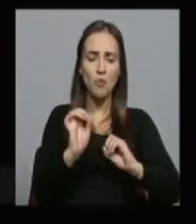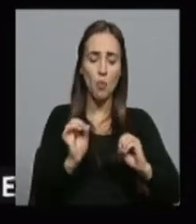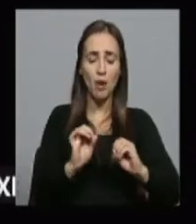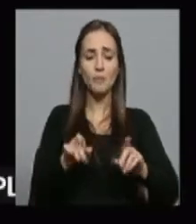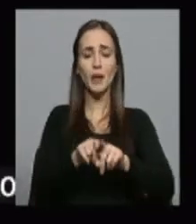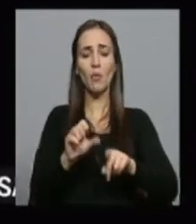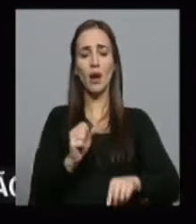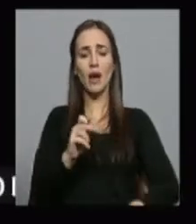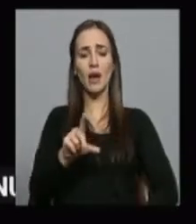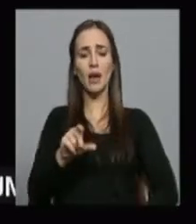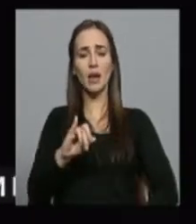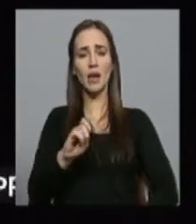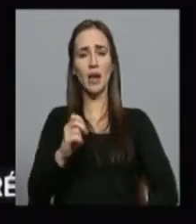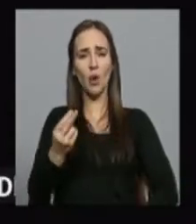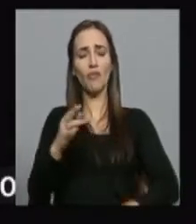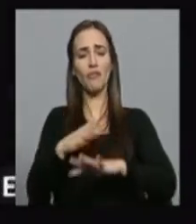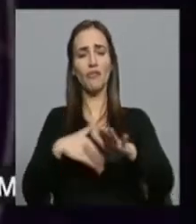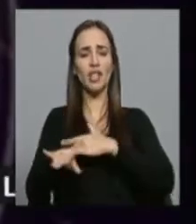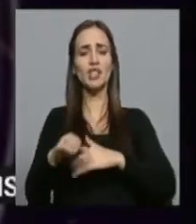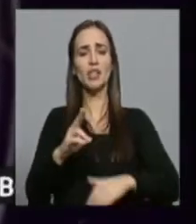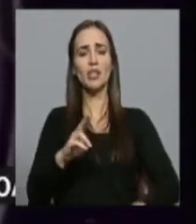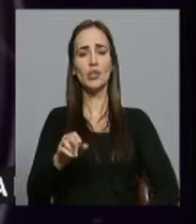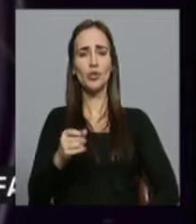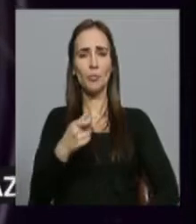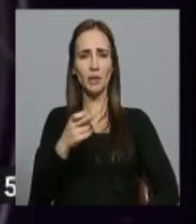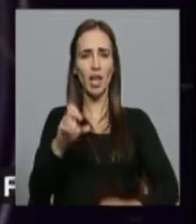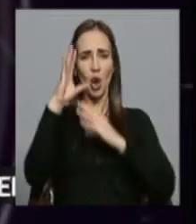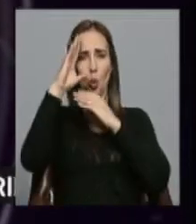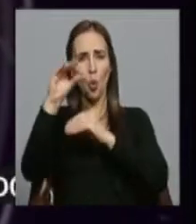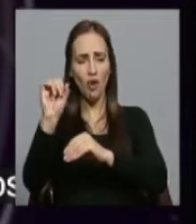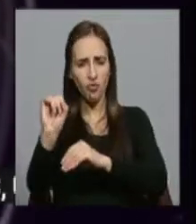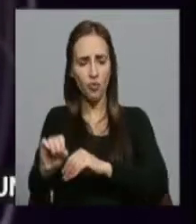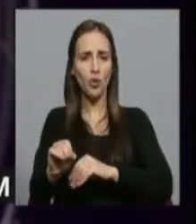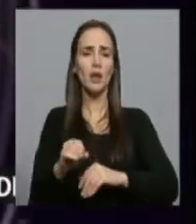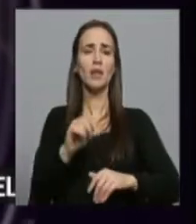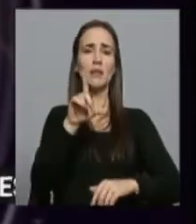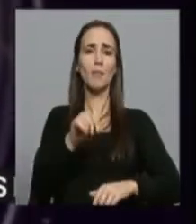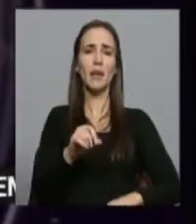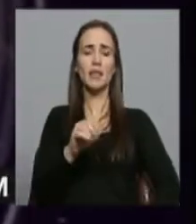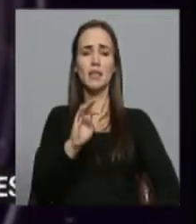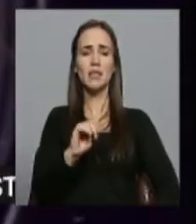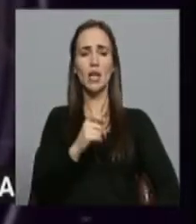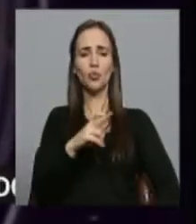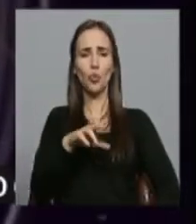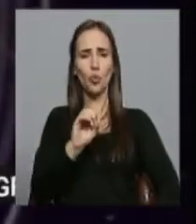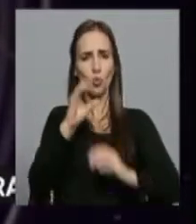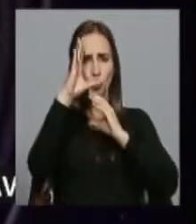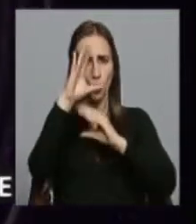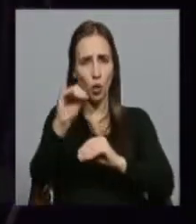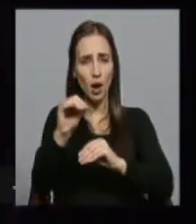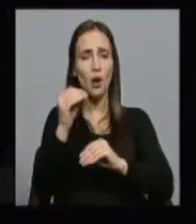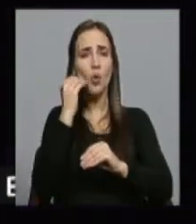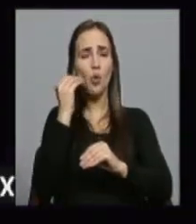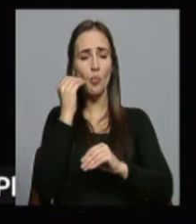Europa, no reino de Júpiter, ou a Cassini em Saturno, de uma maneira simples, utilizando campos magnéticos. As luas, quando giram à volta